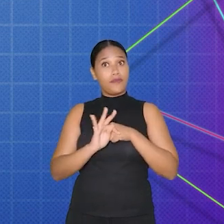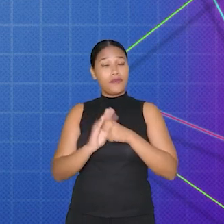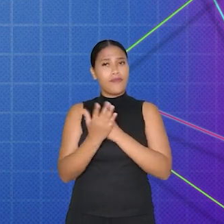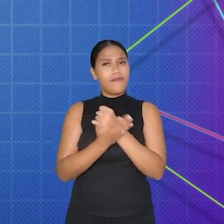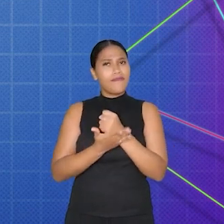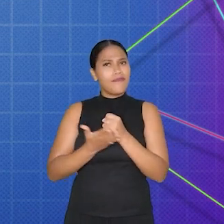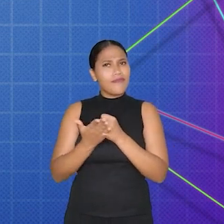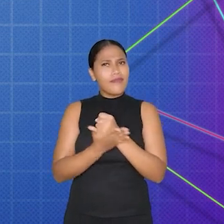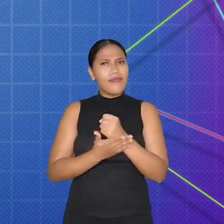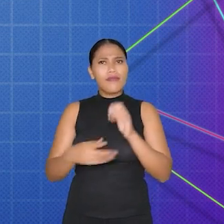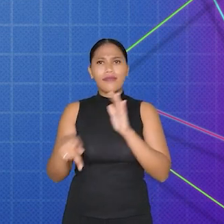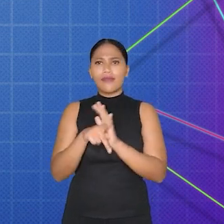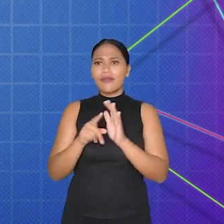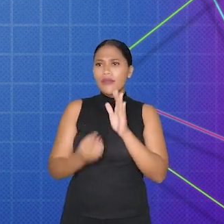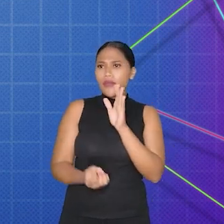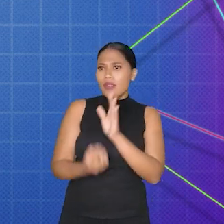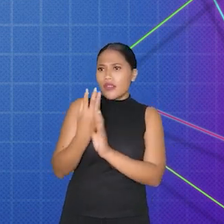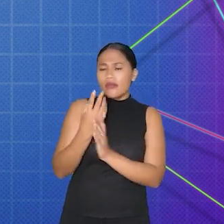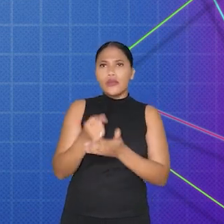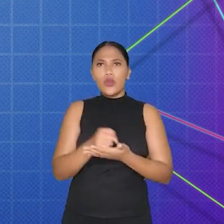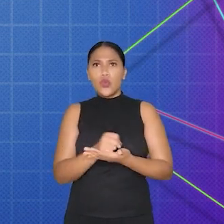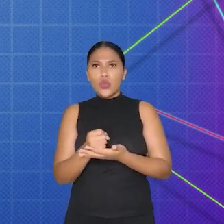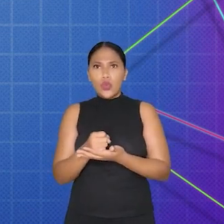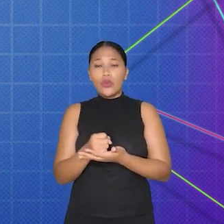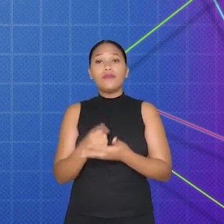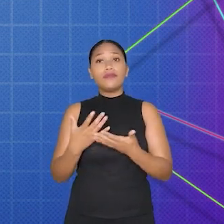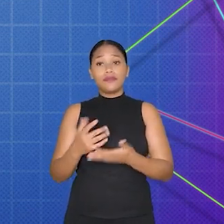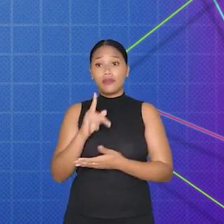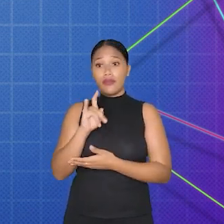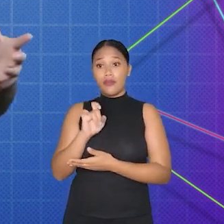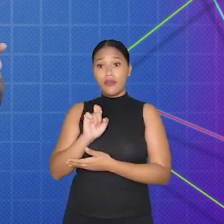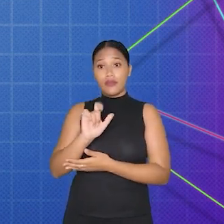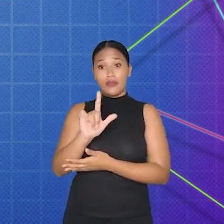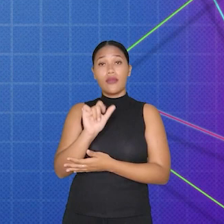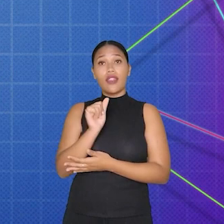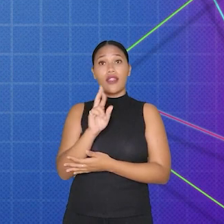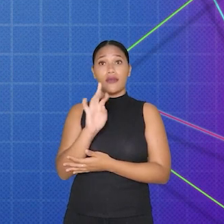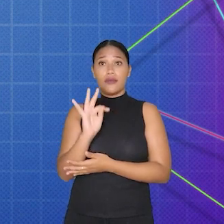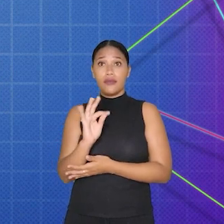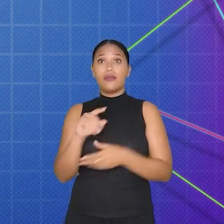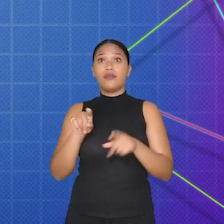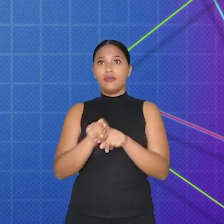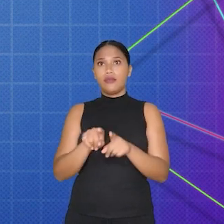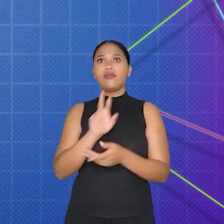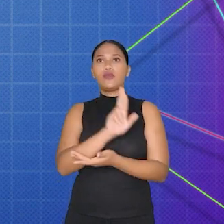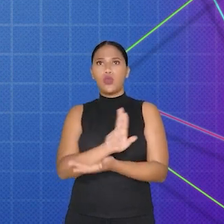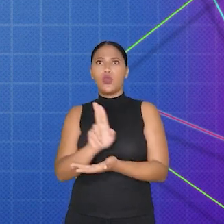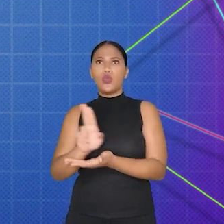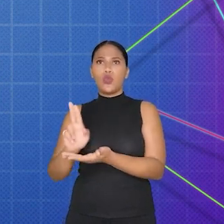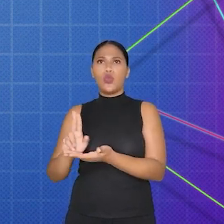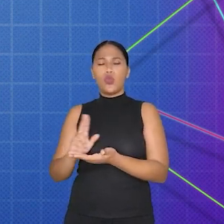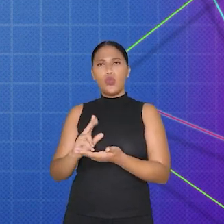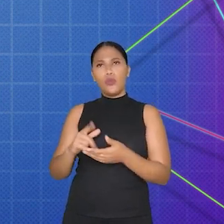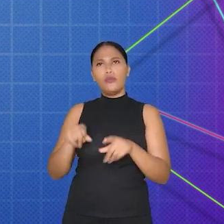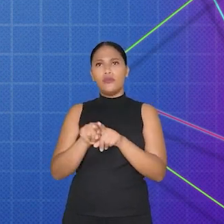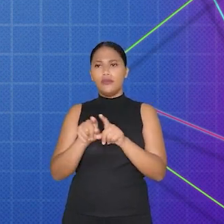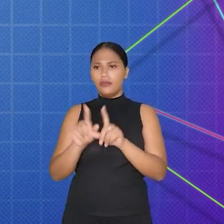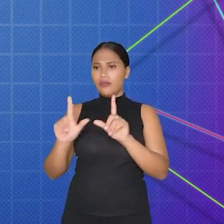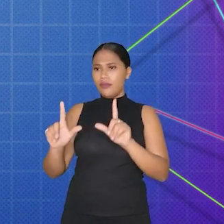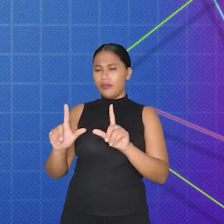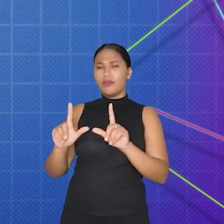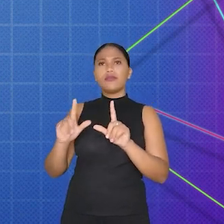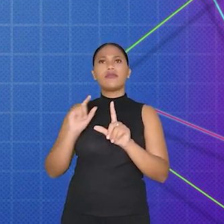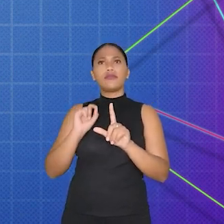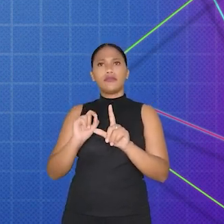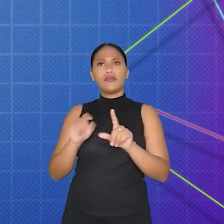uma técnica essencial para a criação de gráficos de jogos eletrônicos. A pixel art também foi utilizada em outras áreas, como a criação